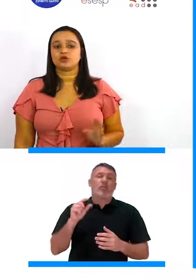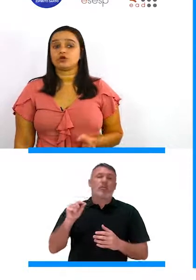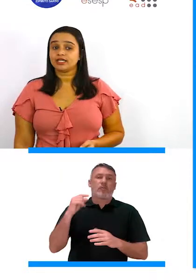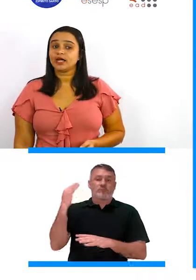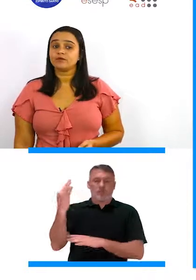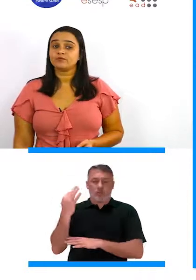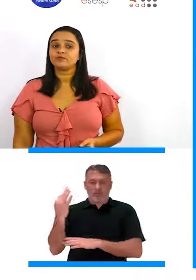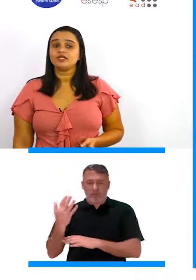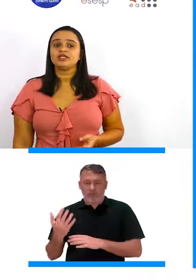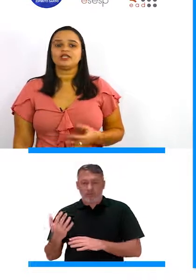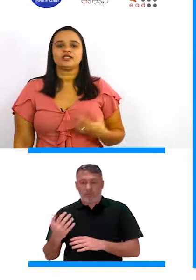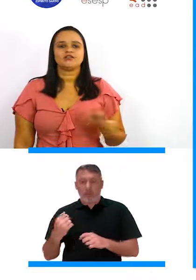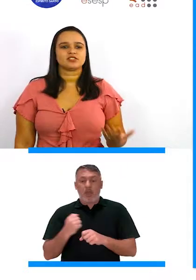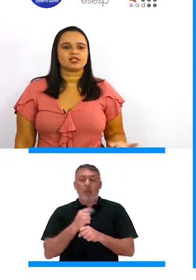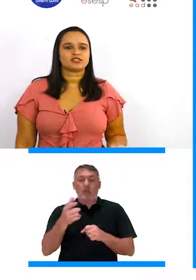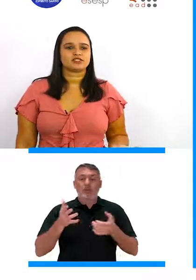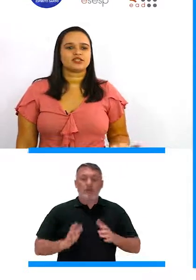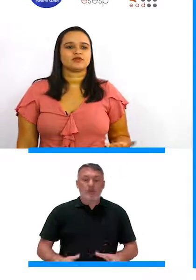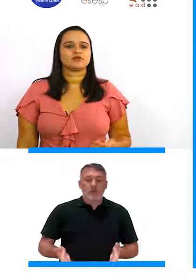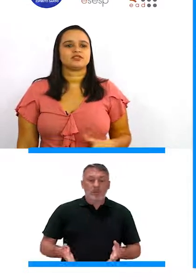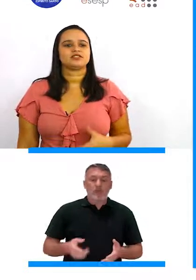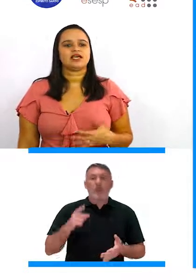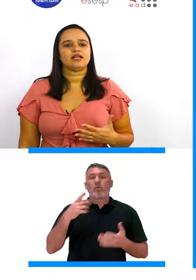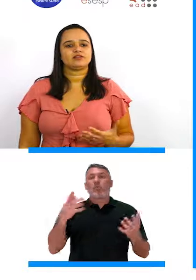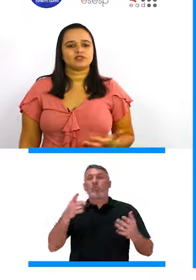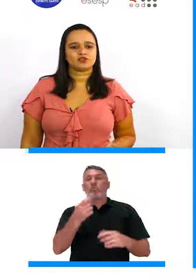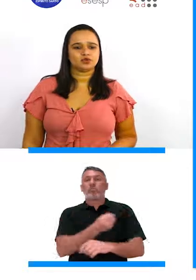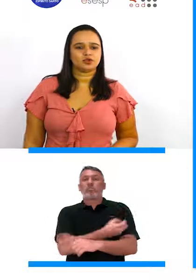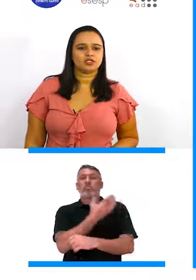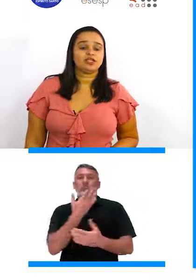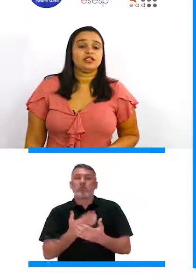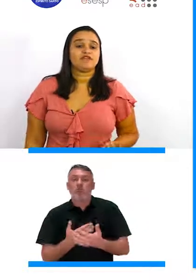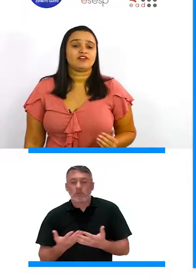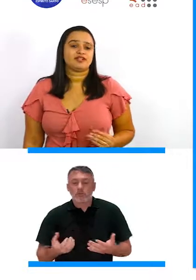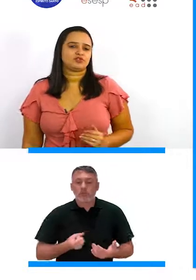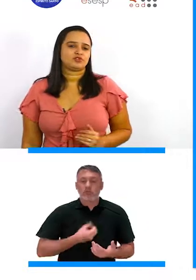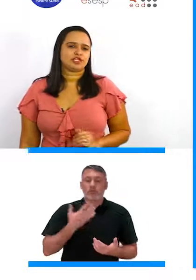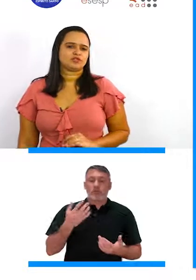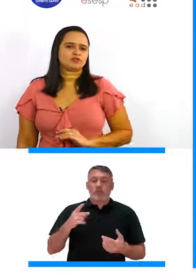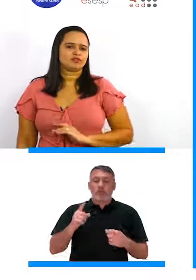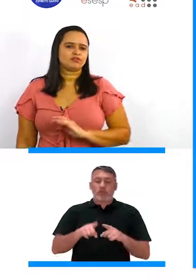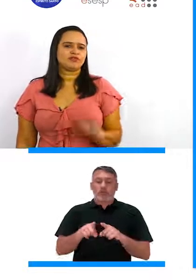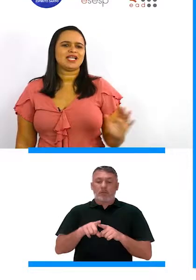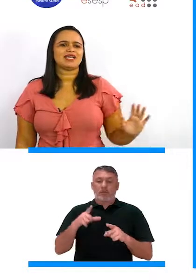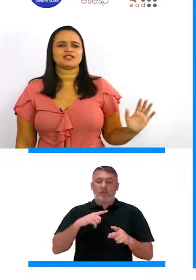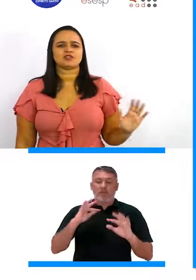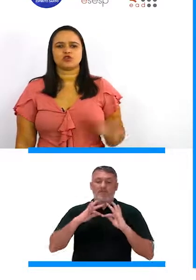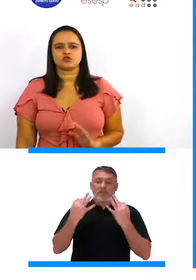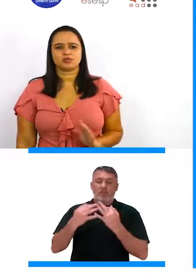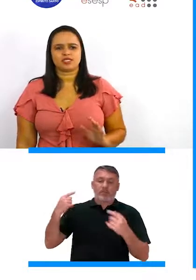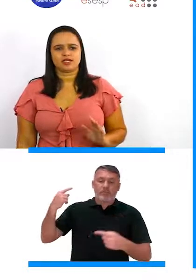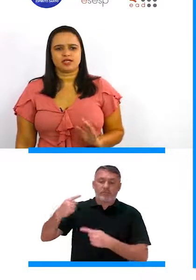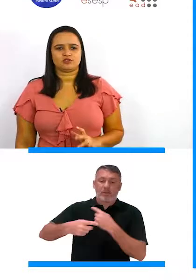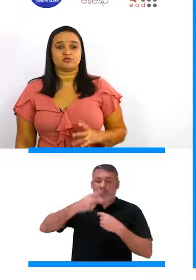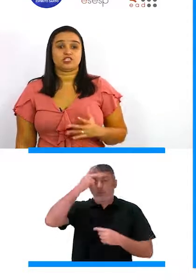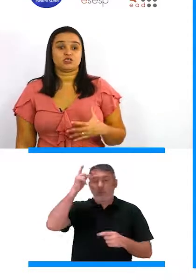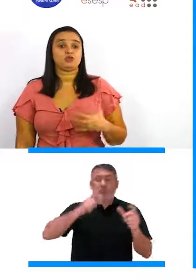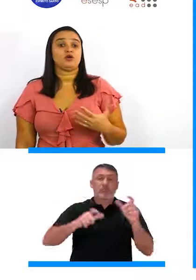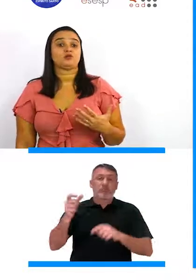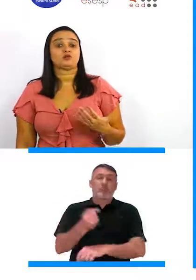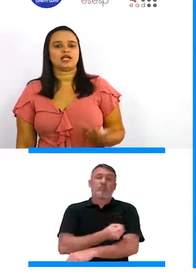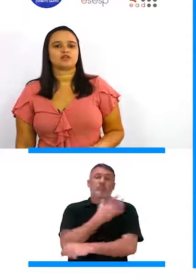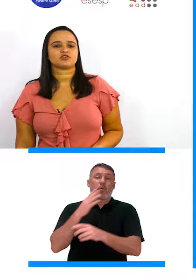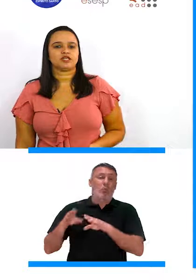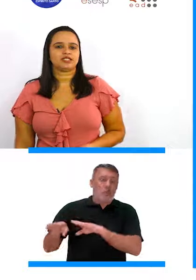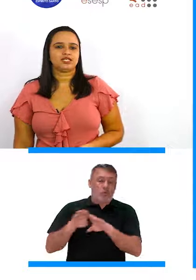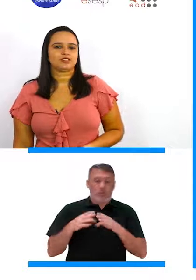registro coloquial. Que ano você nasceu? Que série você estuda? E frases do gênero são familiares a todos os brasileiros, mesmo com